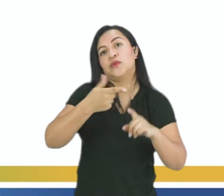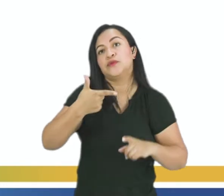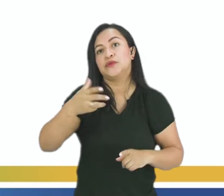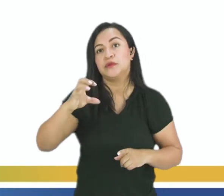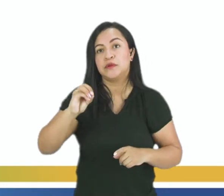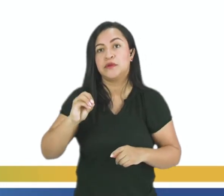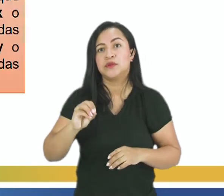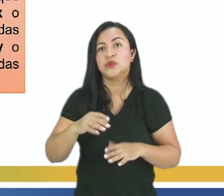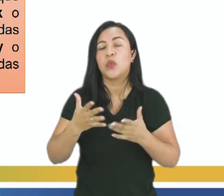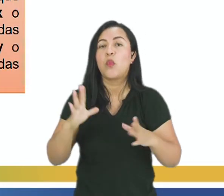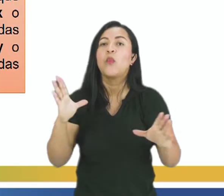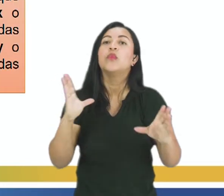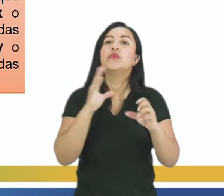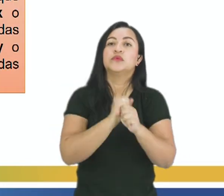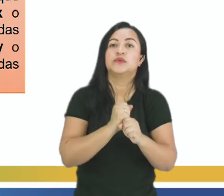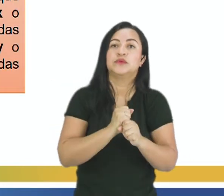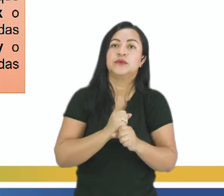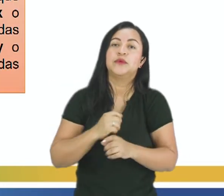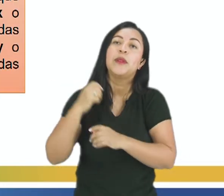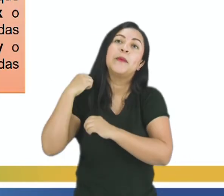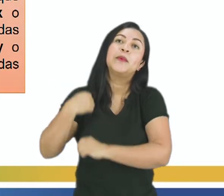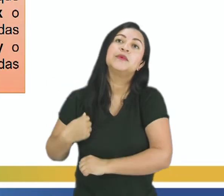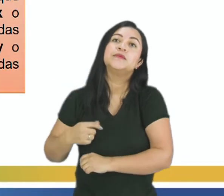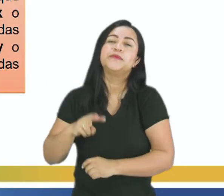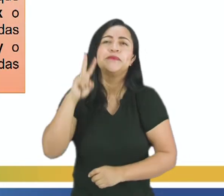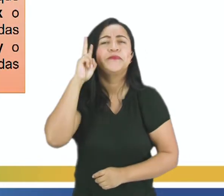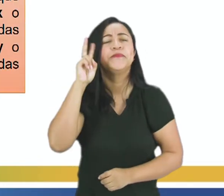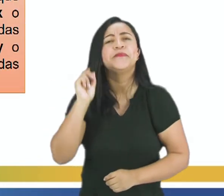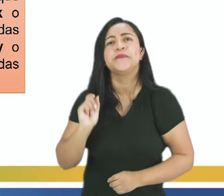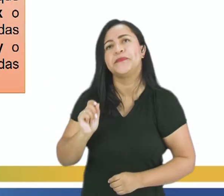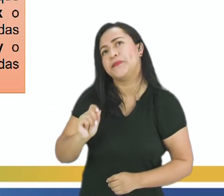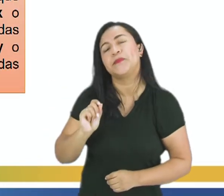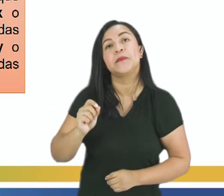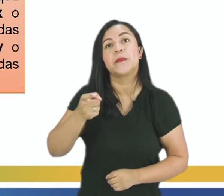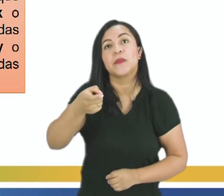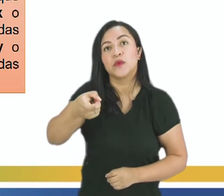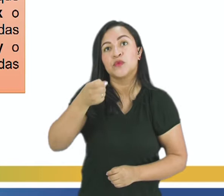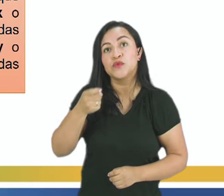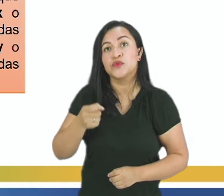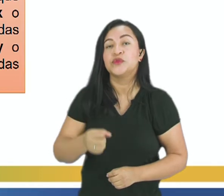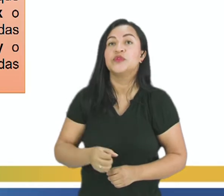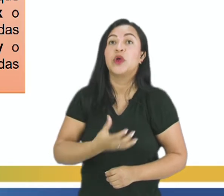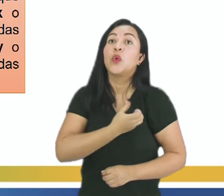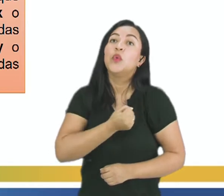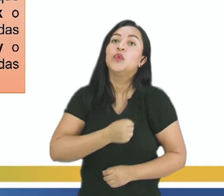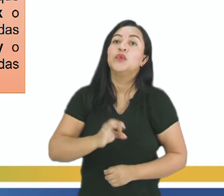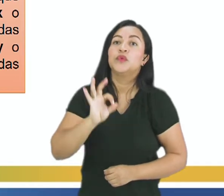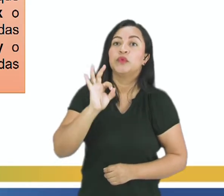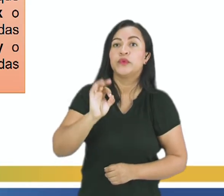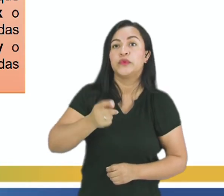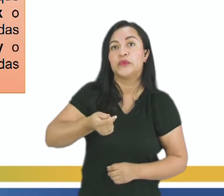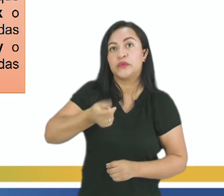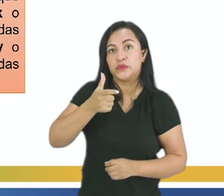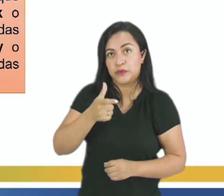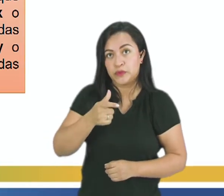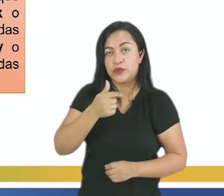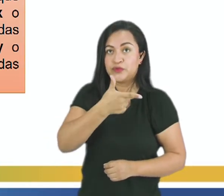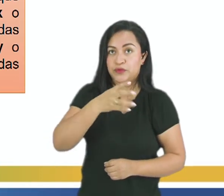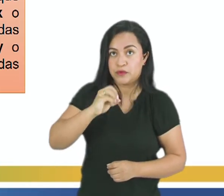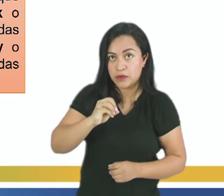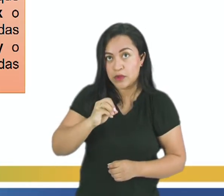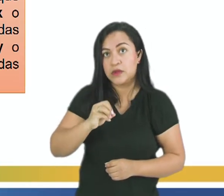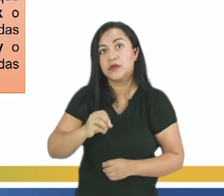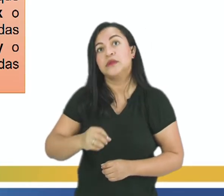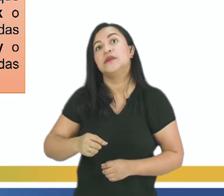qual o total de moedas na bolsa? Então, lembre-se que nós chamamos aí de x o número de moedas de 10 centavos e de y o número de moedas de